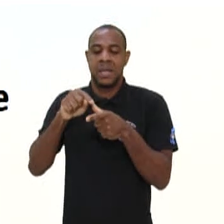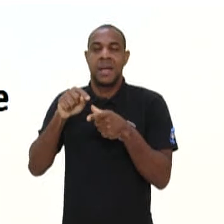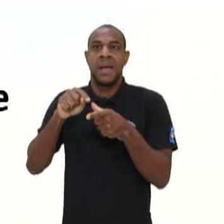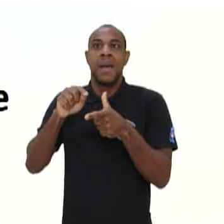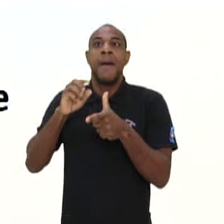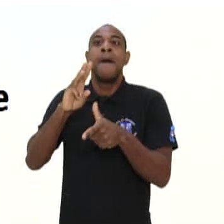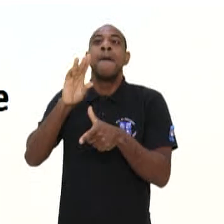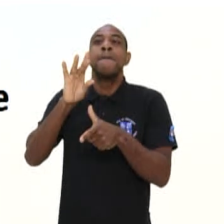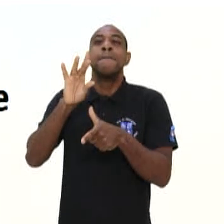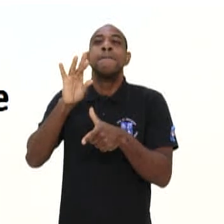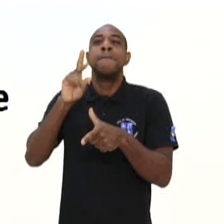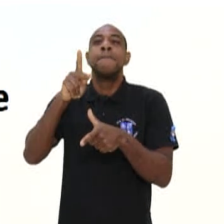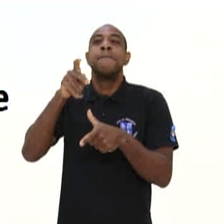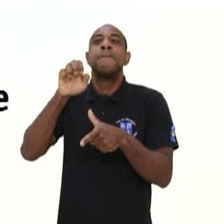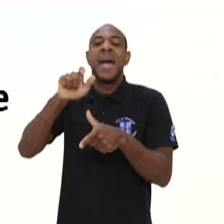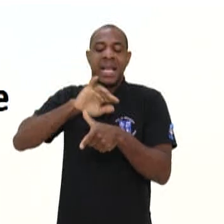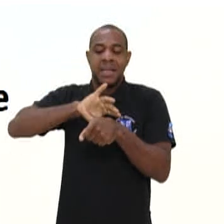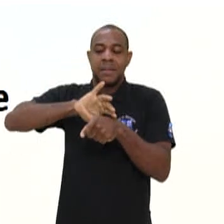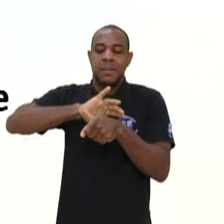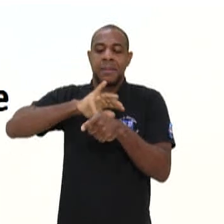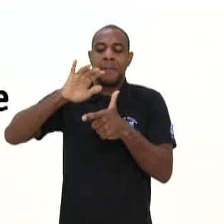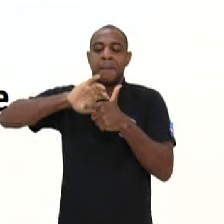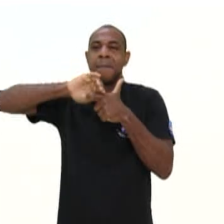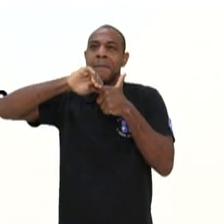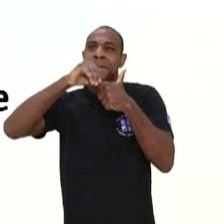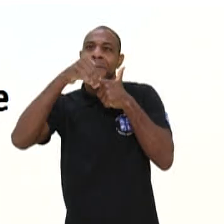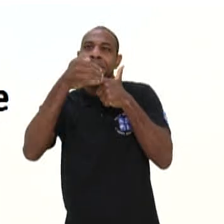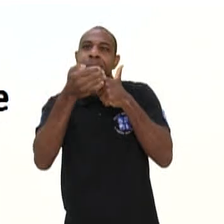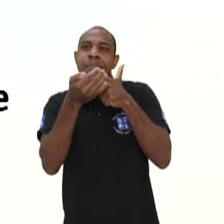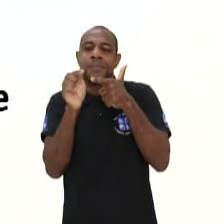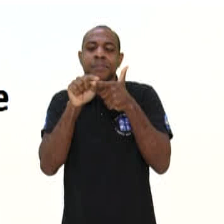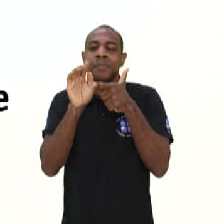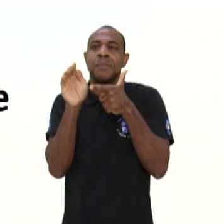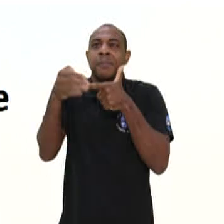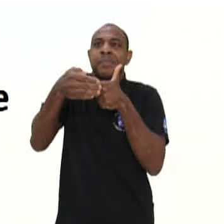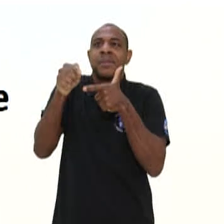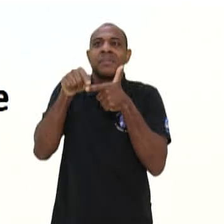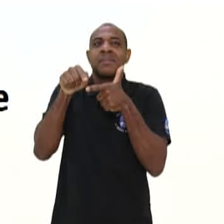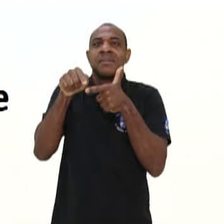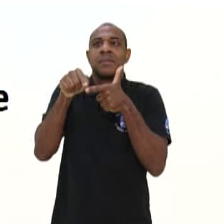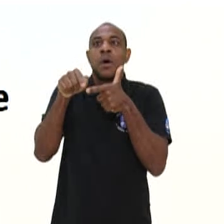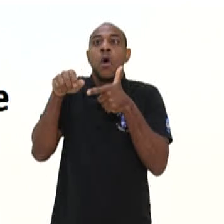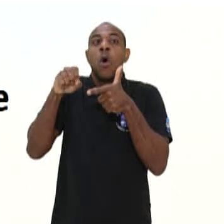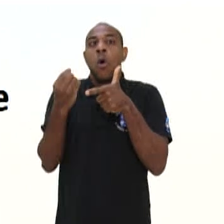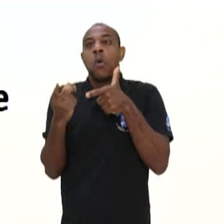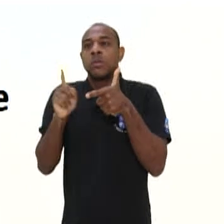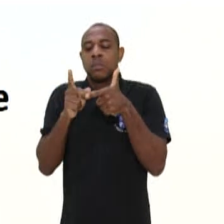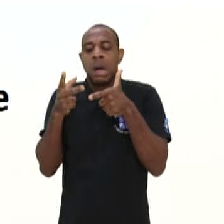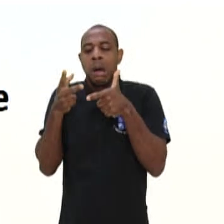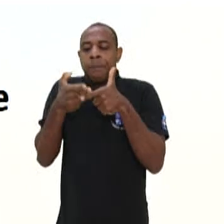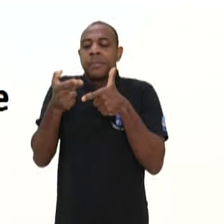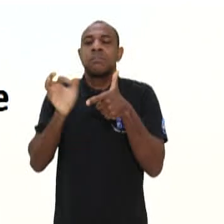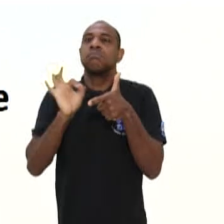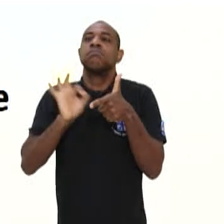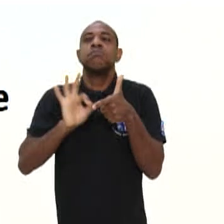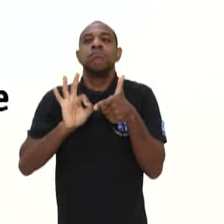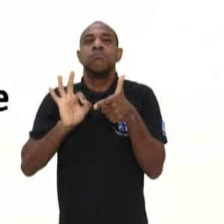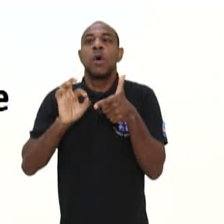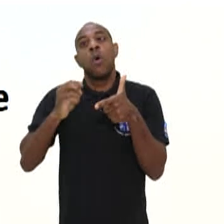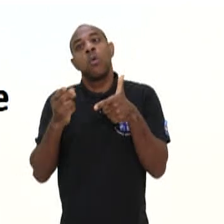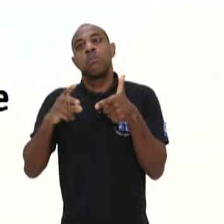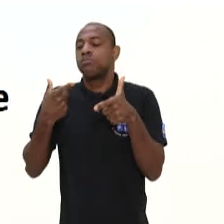esse prepúcio mais, assim, com mais constrição, ou mesmo que não passaram pela circuncisão, que é uma cirurgia que